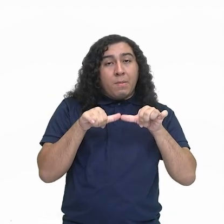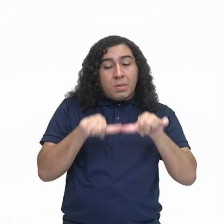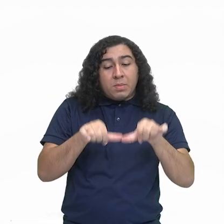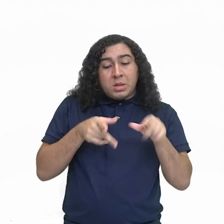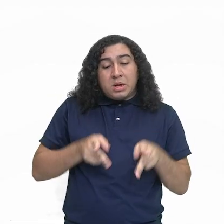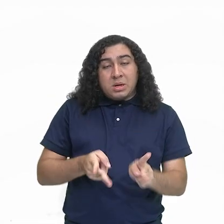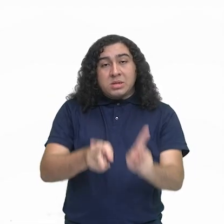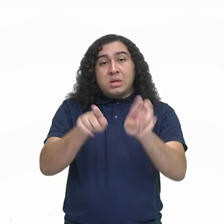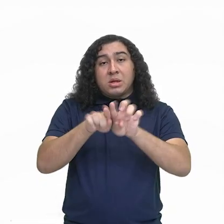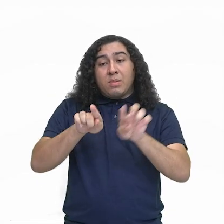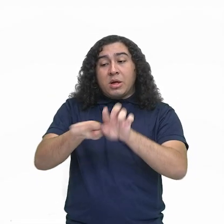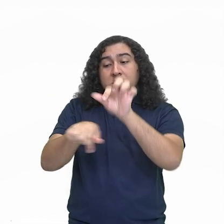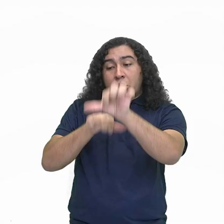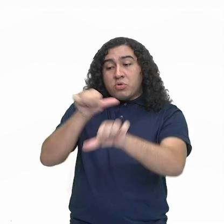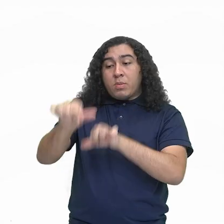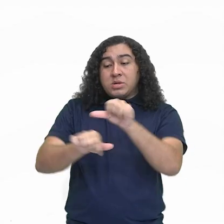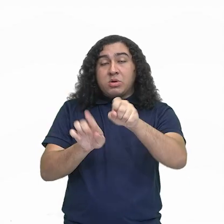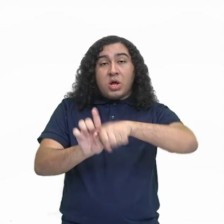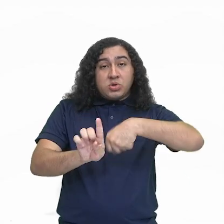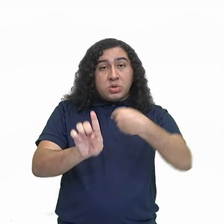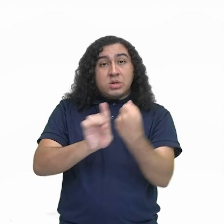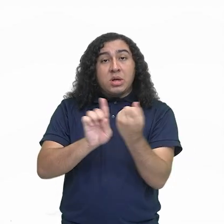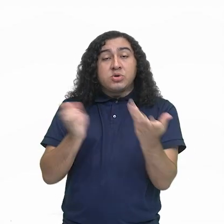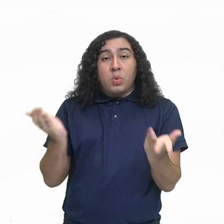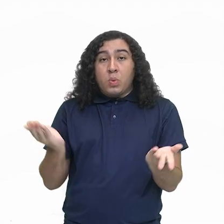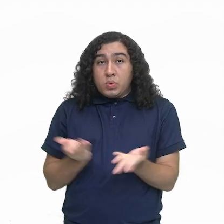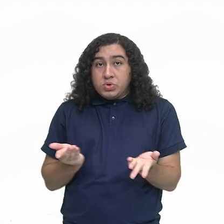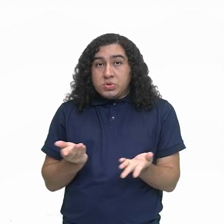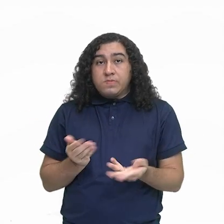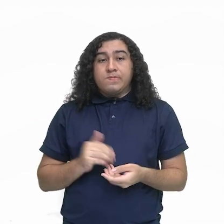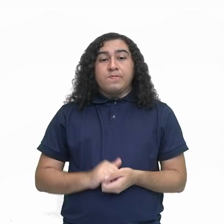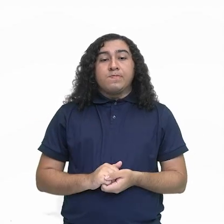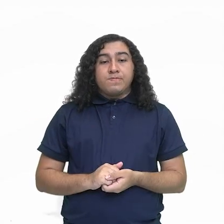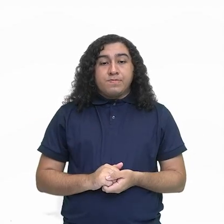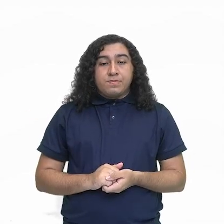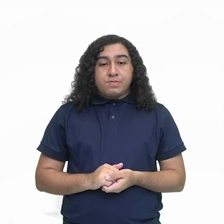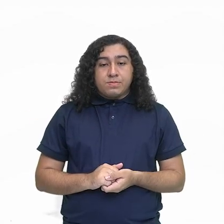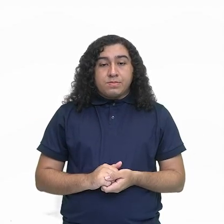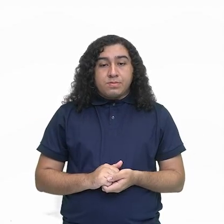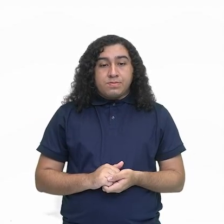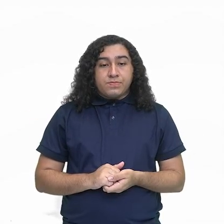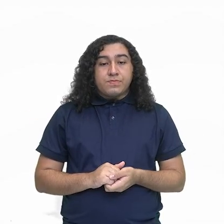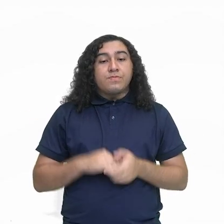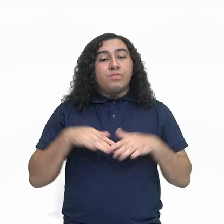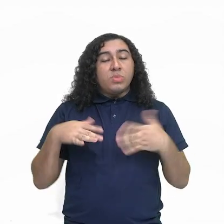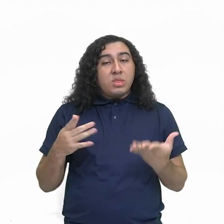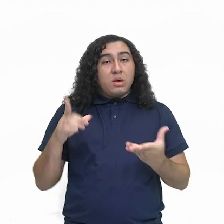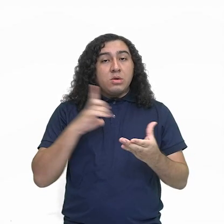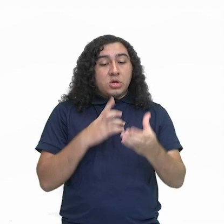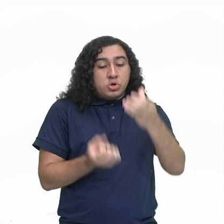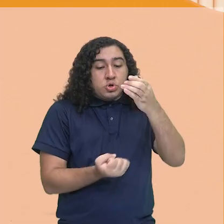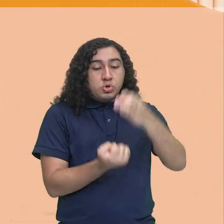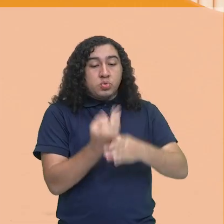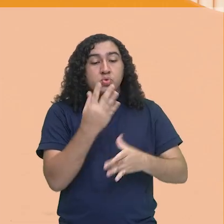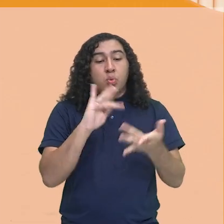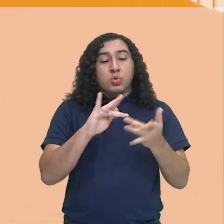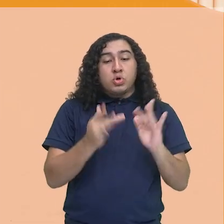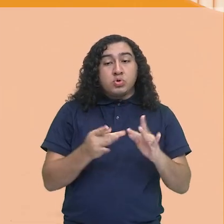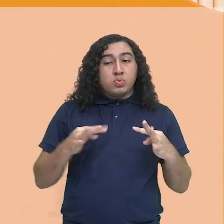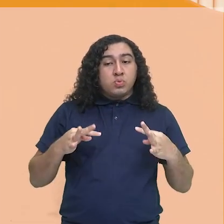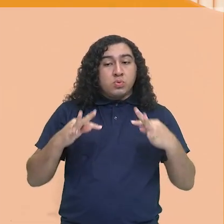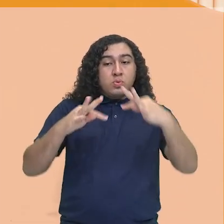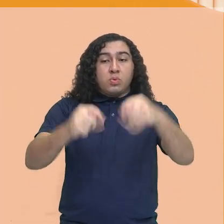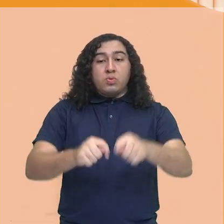das sociedades contemporâneas. Então, nós vamos ter aí, como surgimento, né, nesse contexto todo,